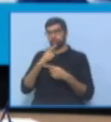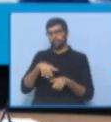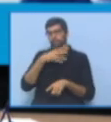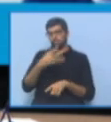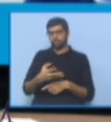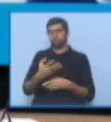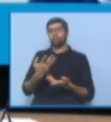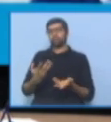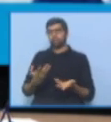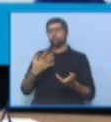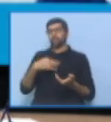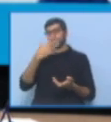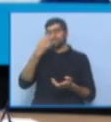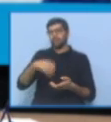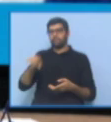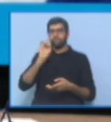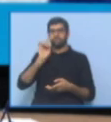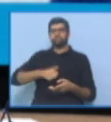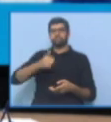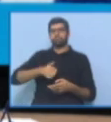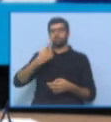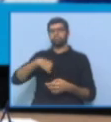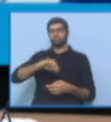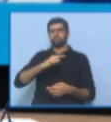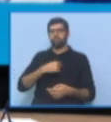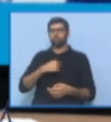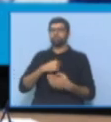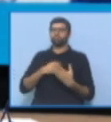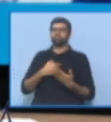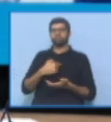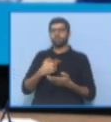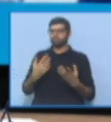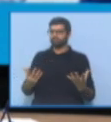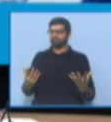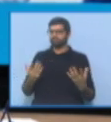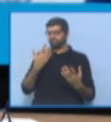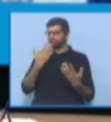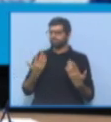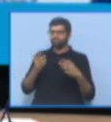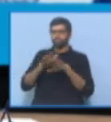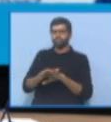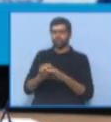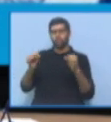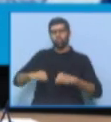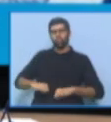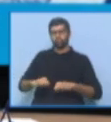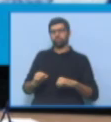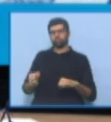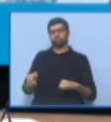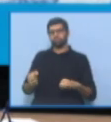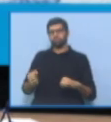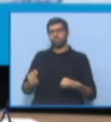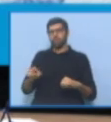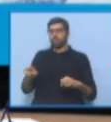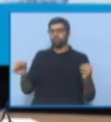mas eu creio que era importante encontrarmos uma posição comum e que